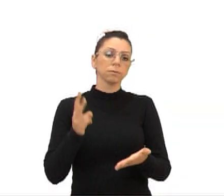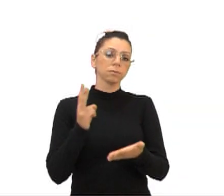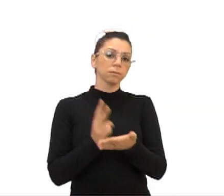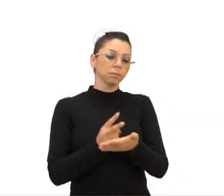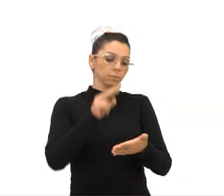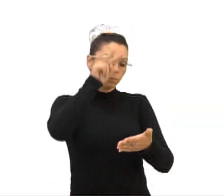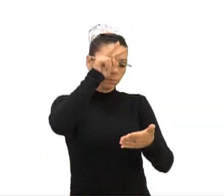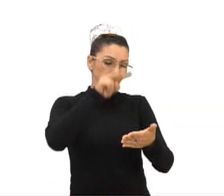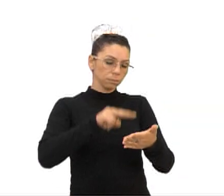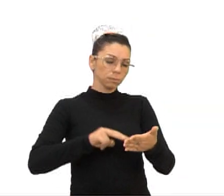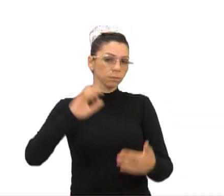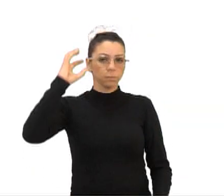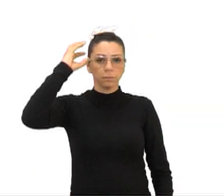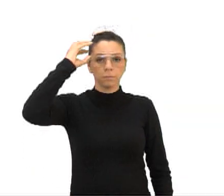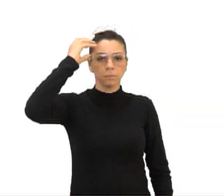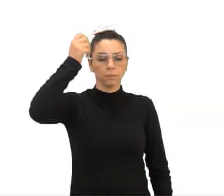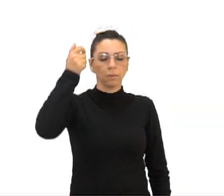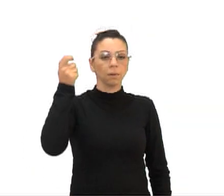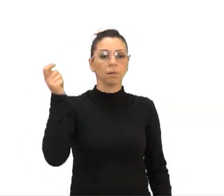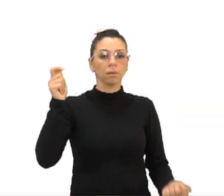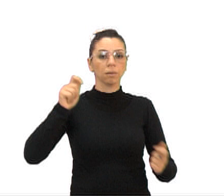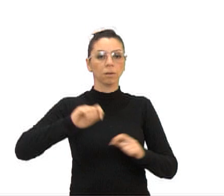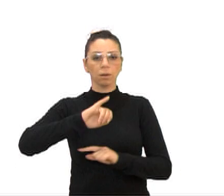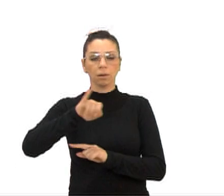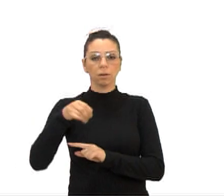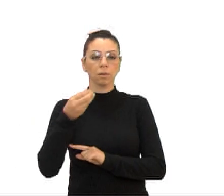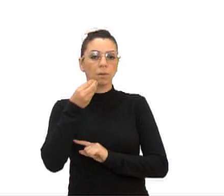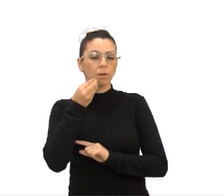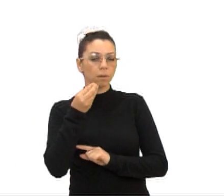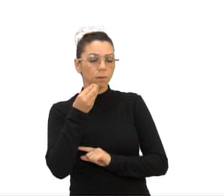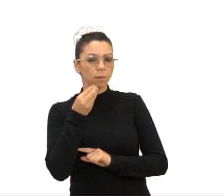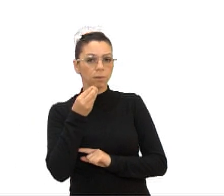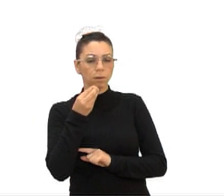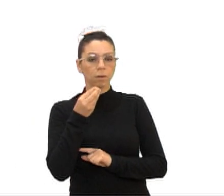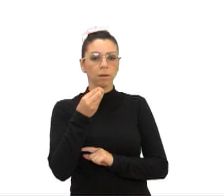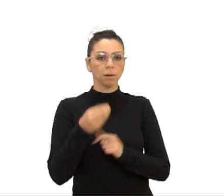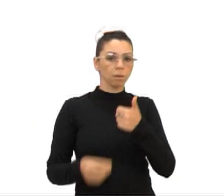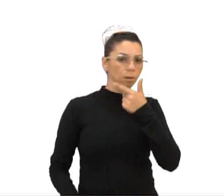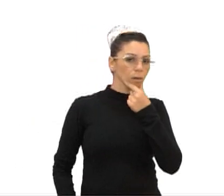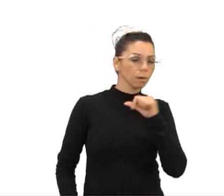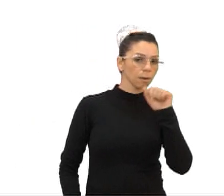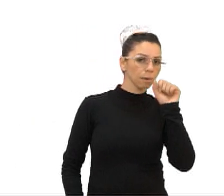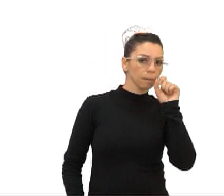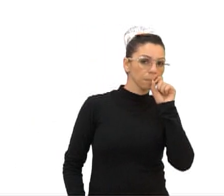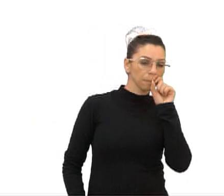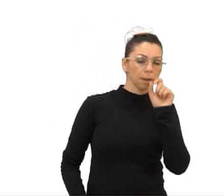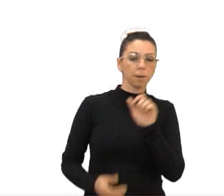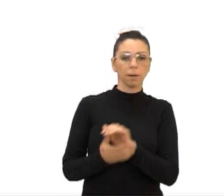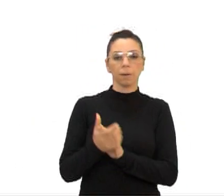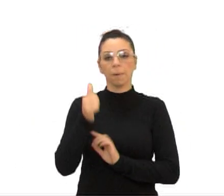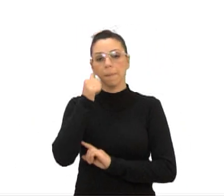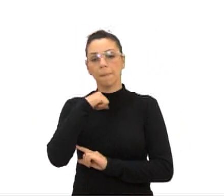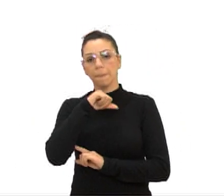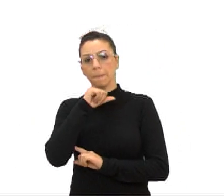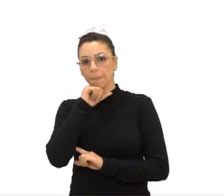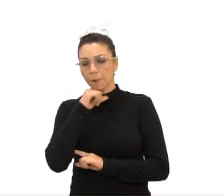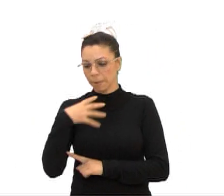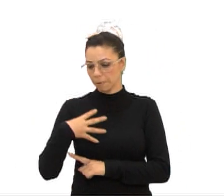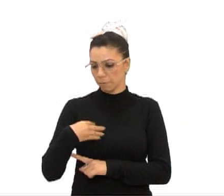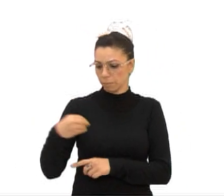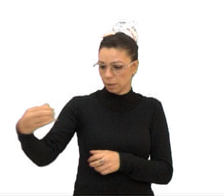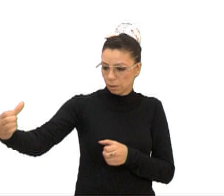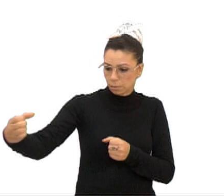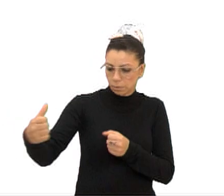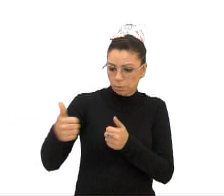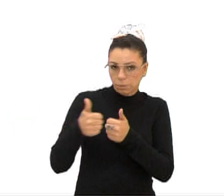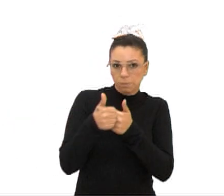Releia. Hábito é excelente oportunidade para aproximar pais e filhos. Localize o verbo que